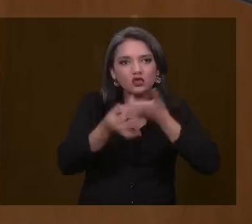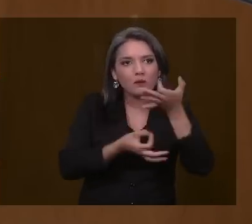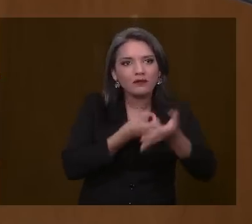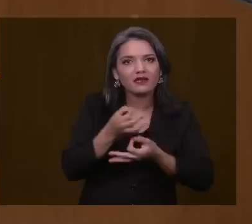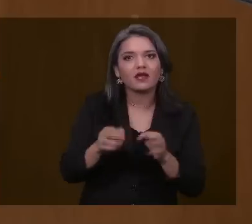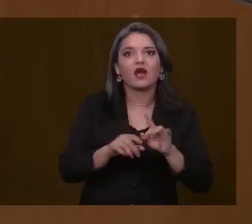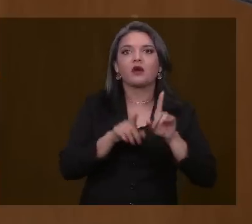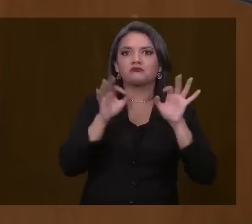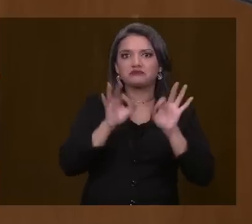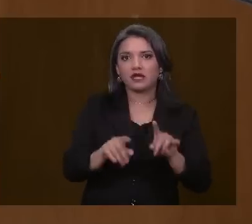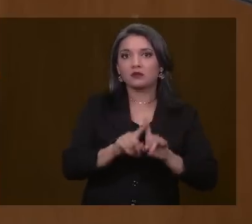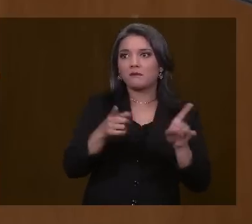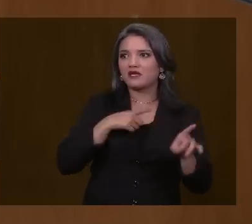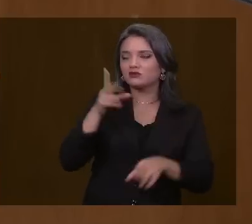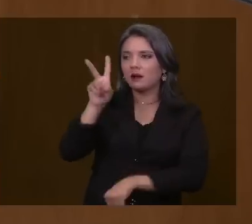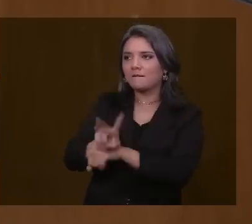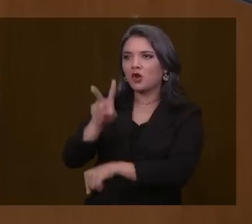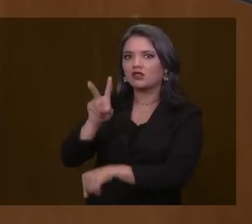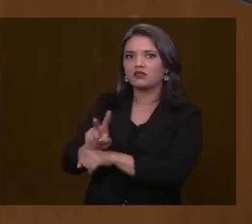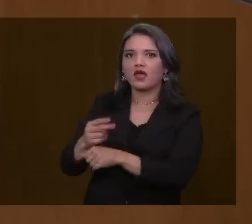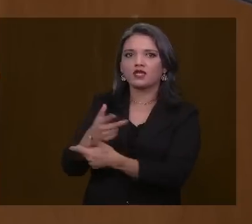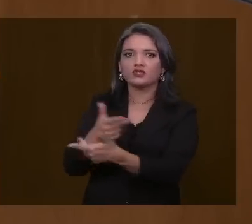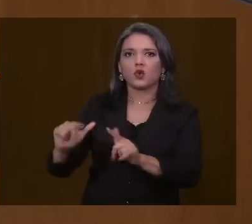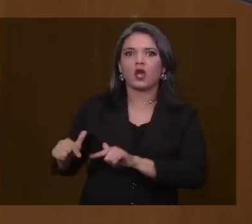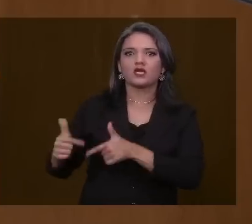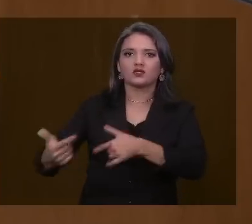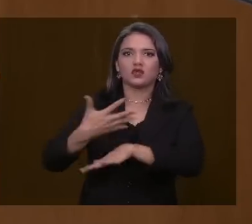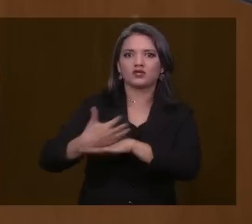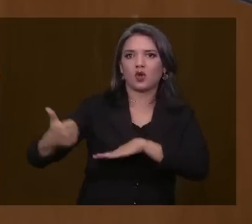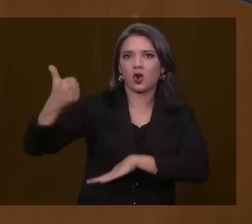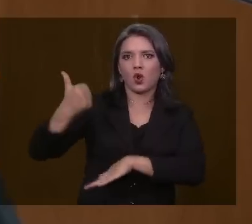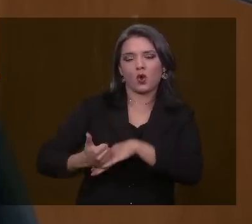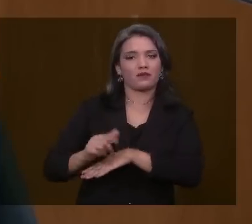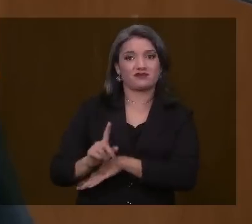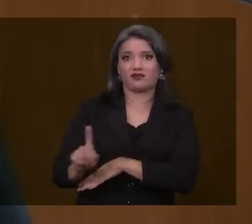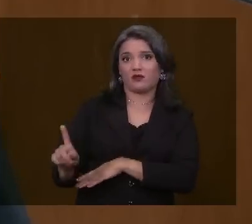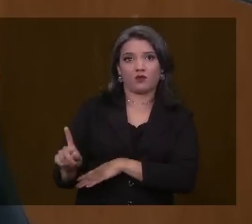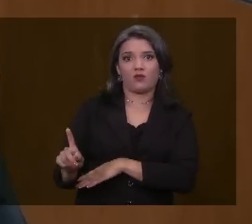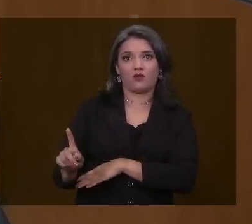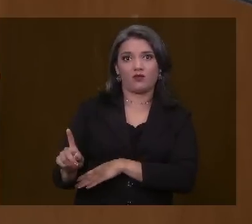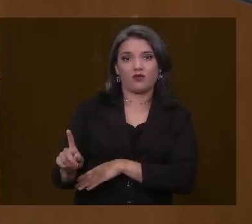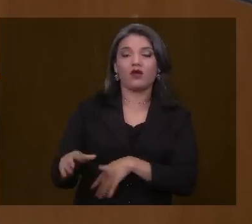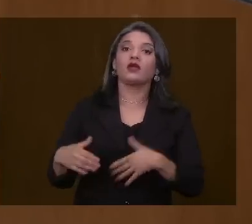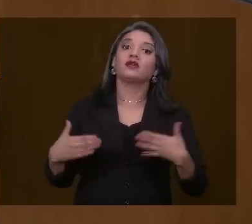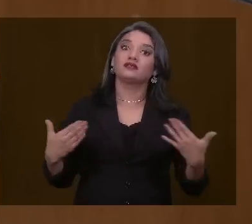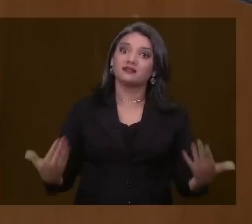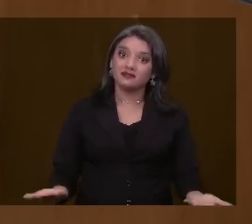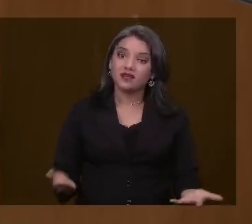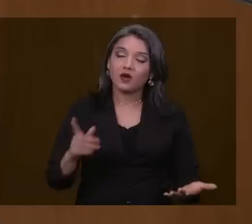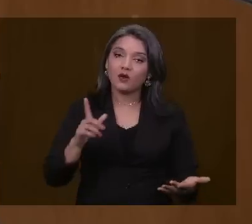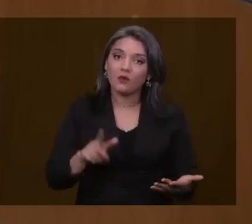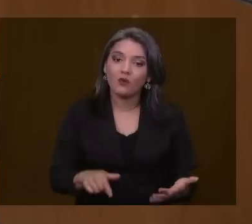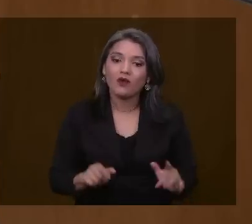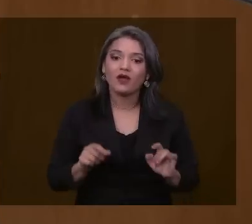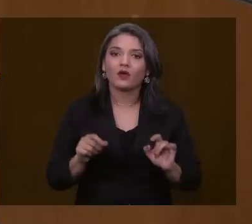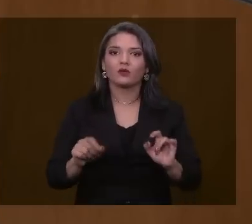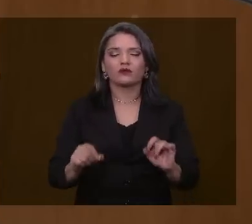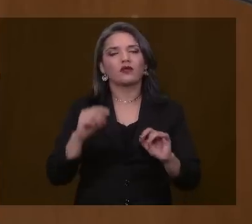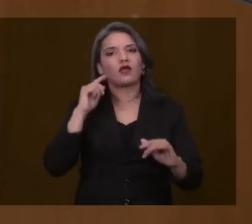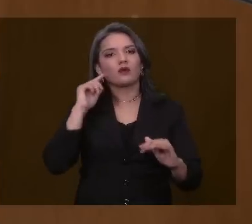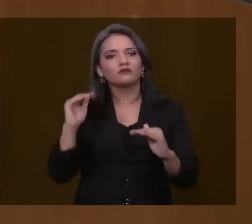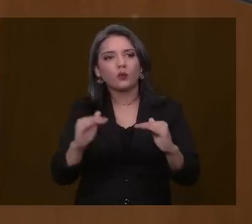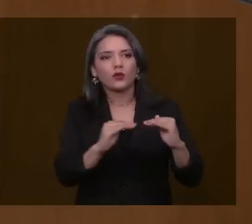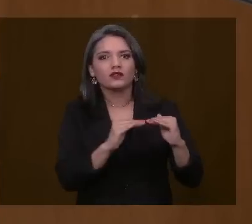com a destruição da própria ordem constitucional. É exatamente esse o consenso político